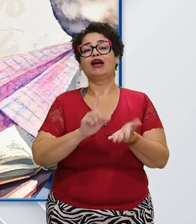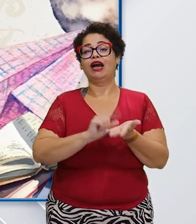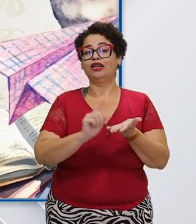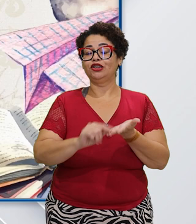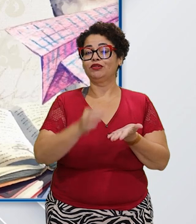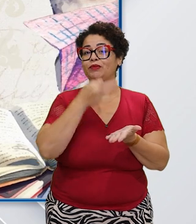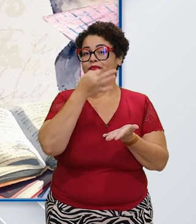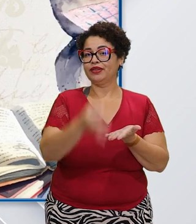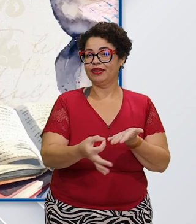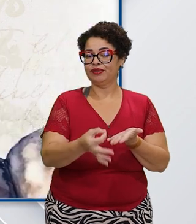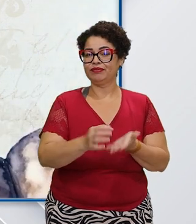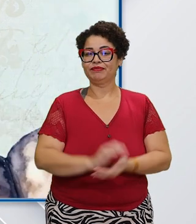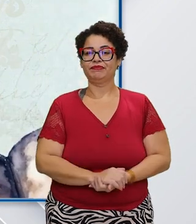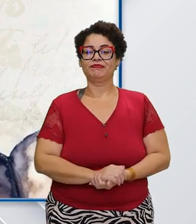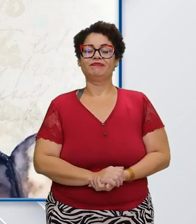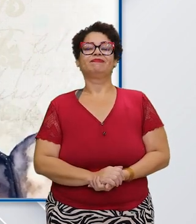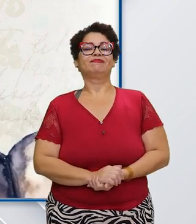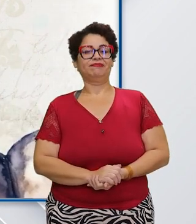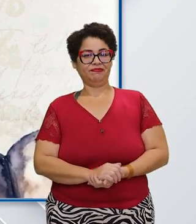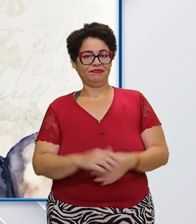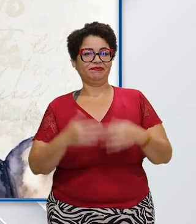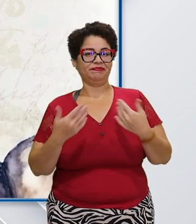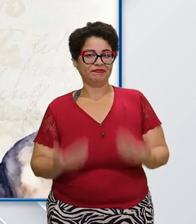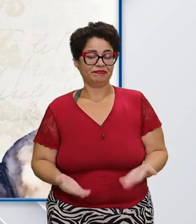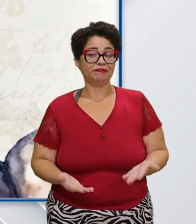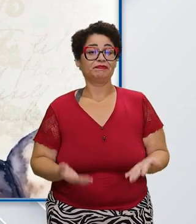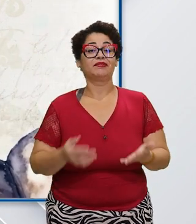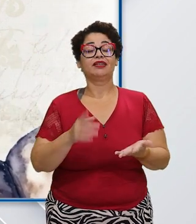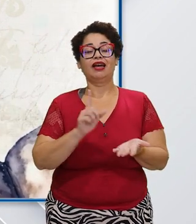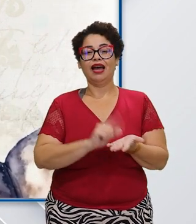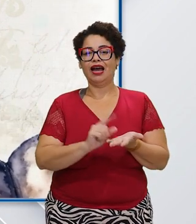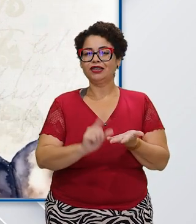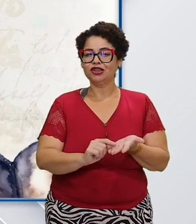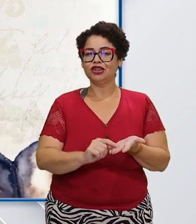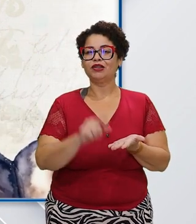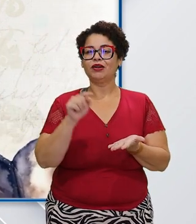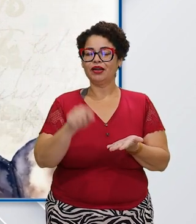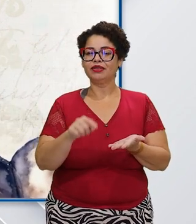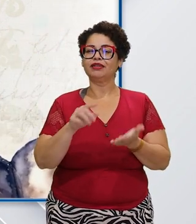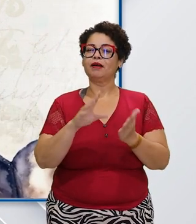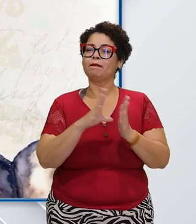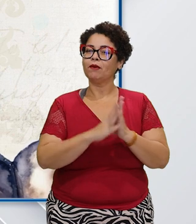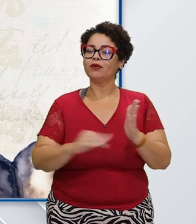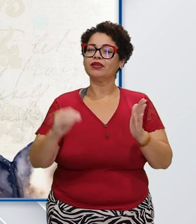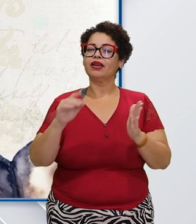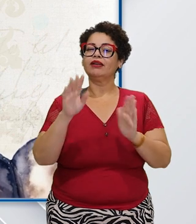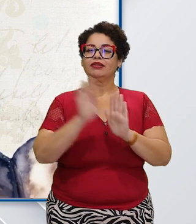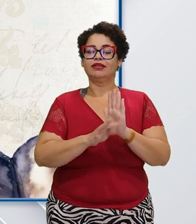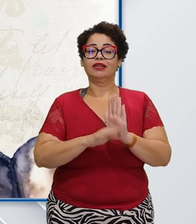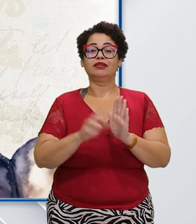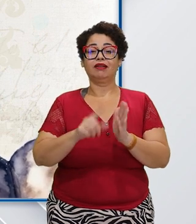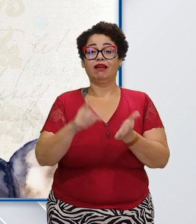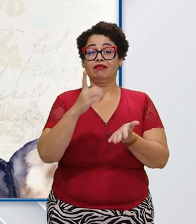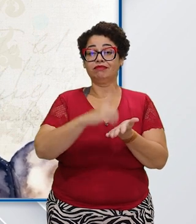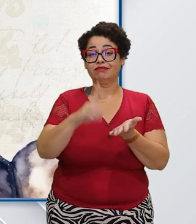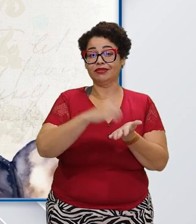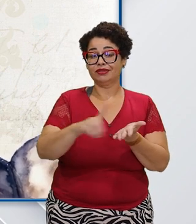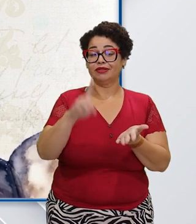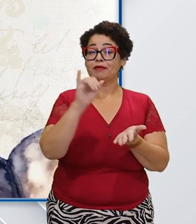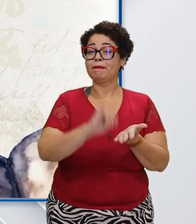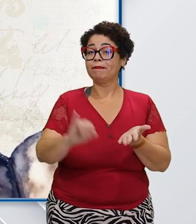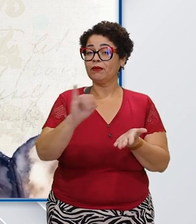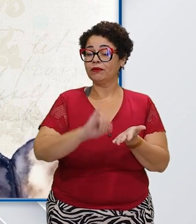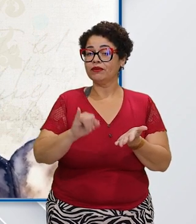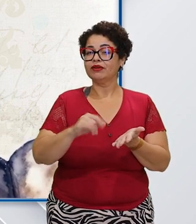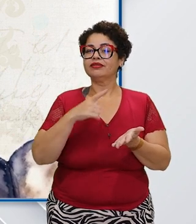opinião pois bem o artigo de opinião é uma modalidade textual dissertativa importante